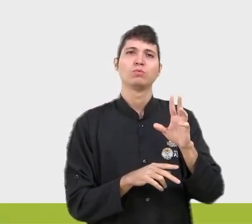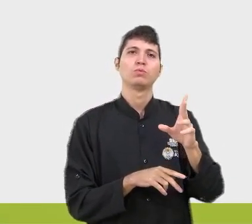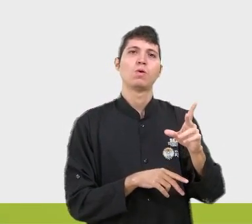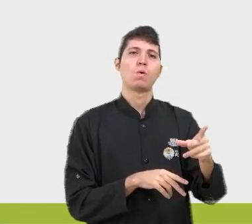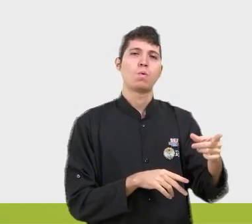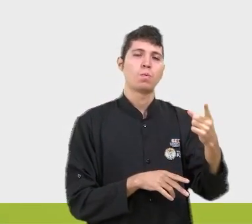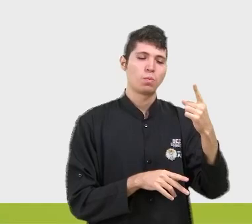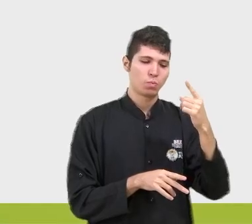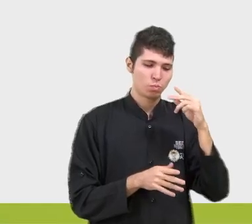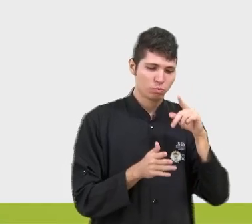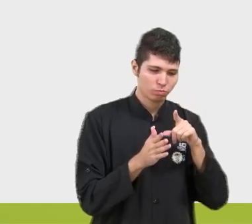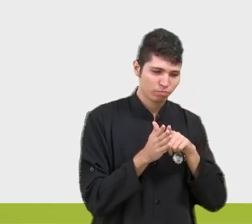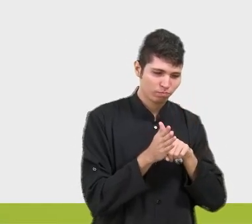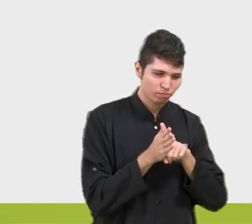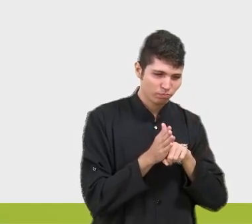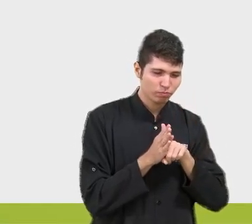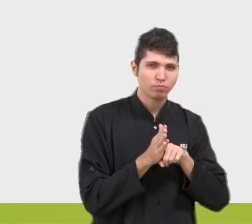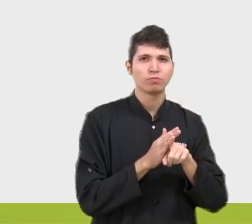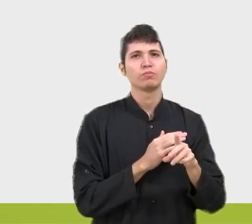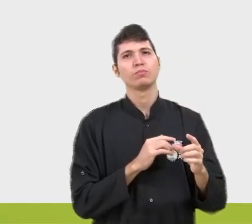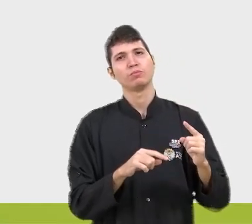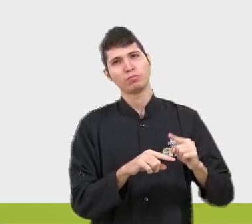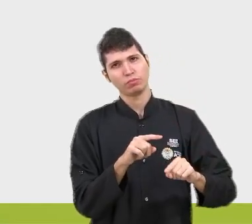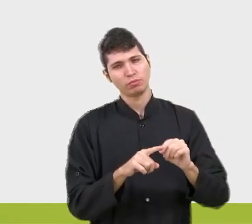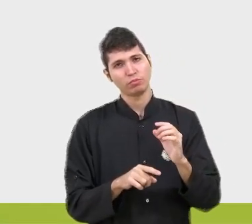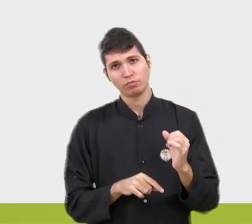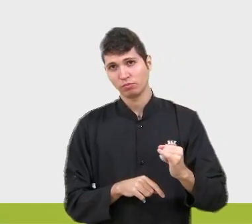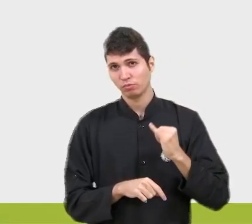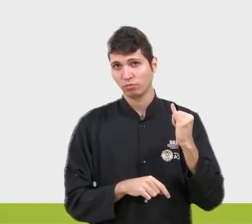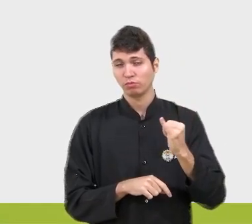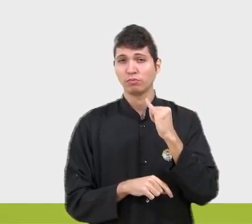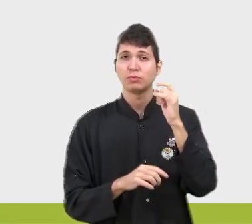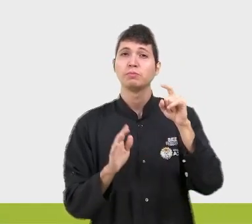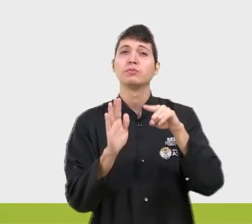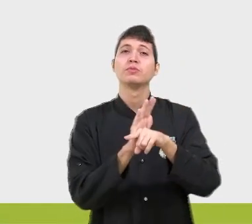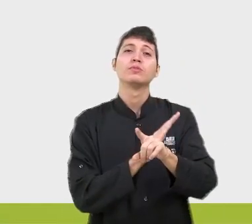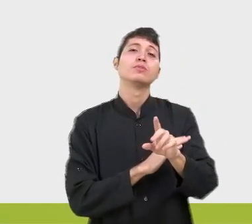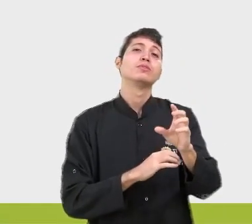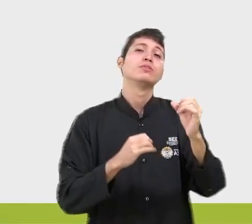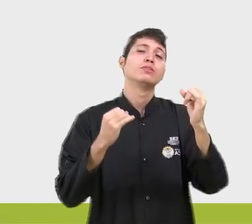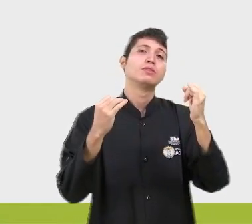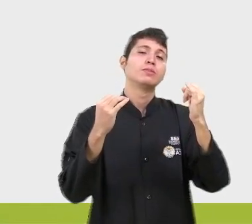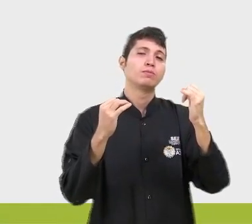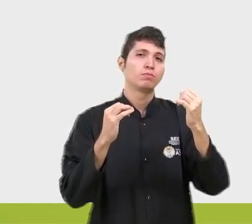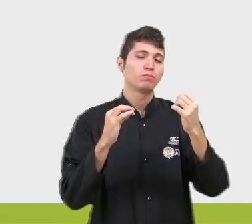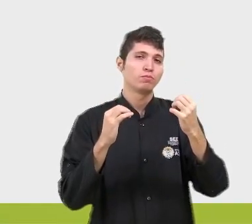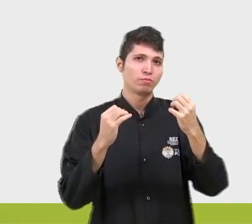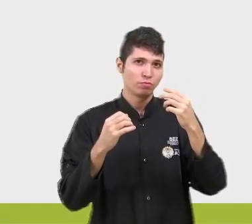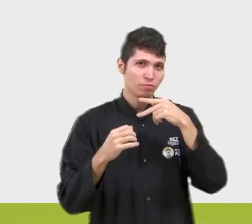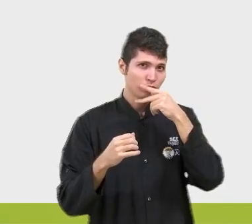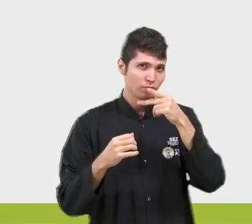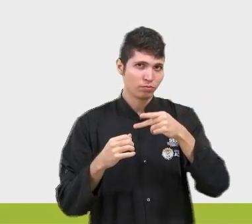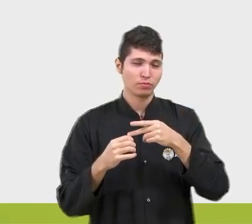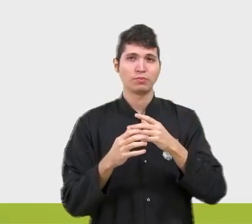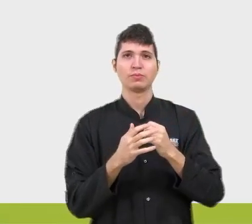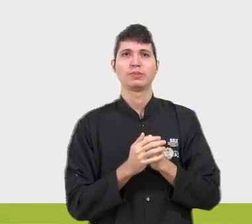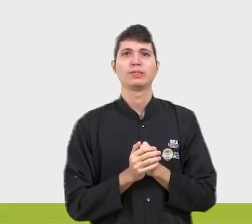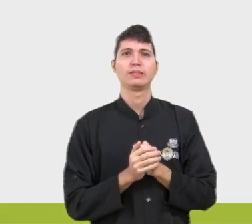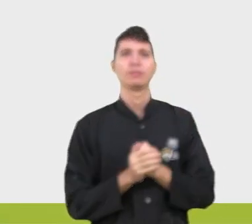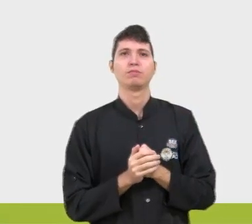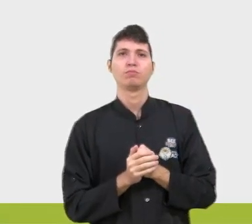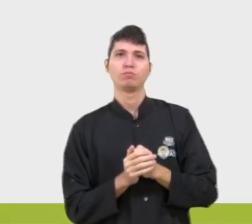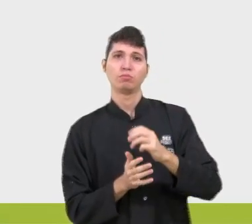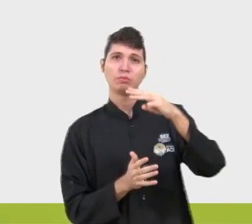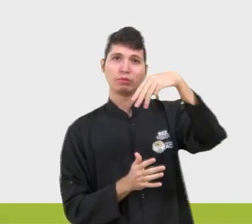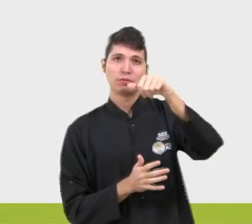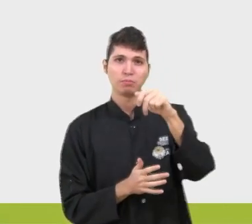um material importantíssimo. Tá? Então o que a questão diz? Pede para você analisar um mapa a seguir, e esse